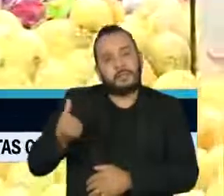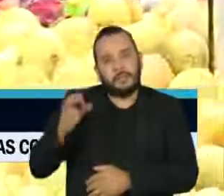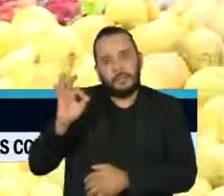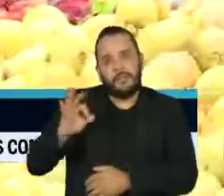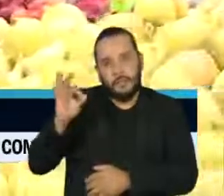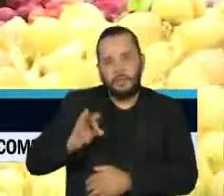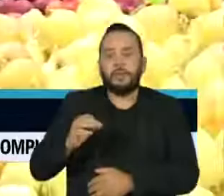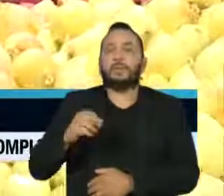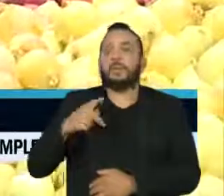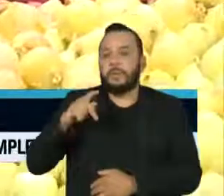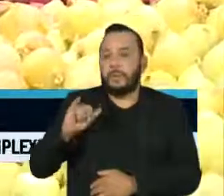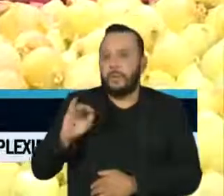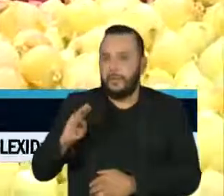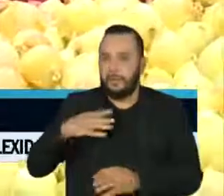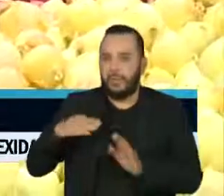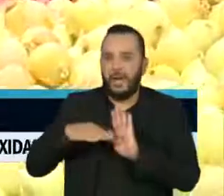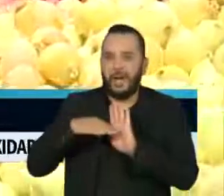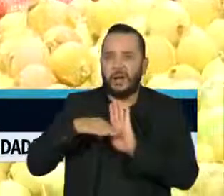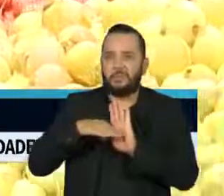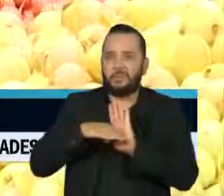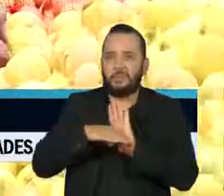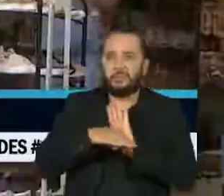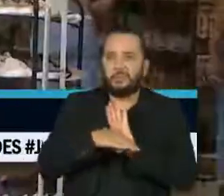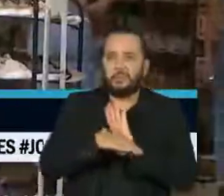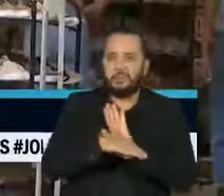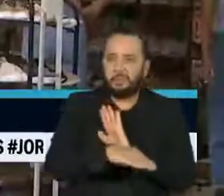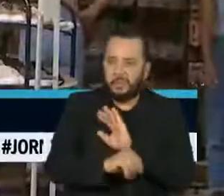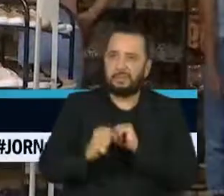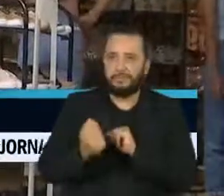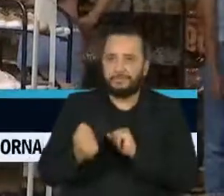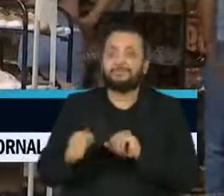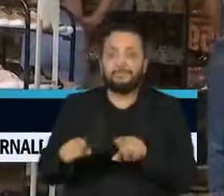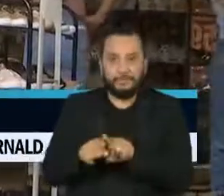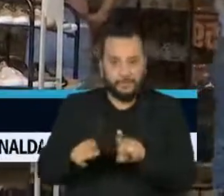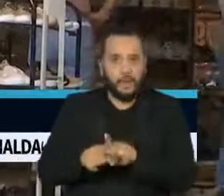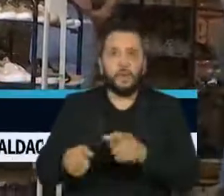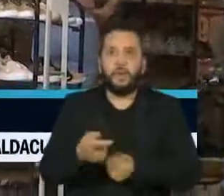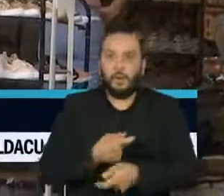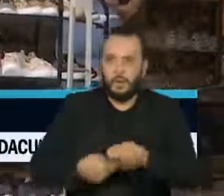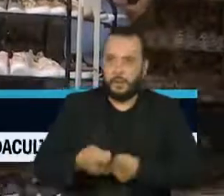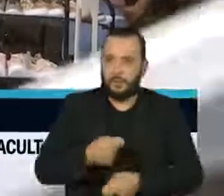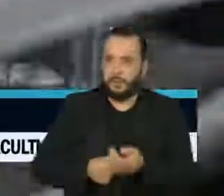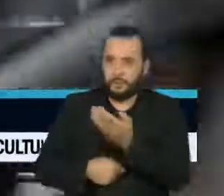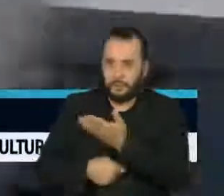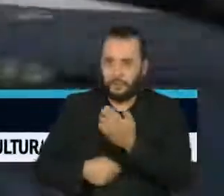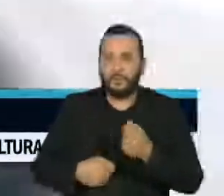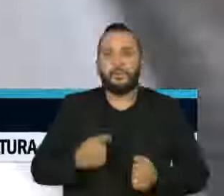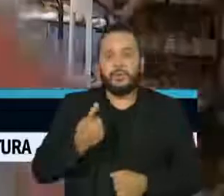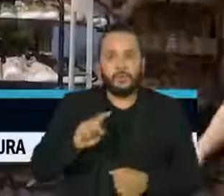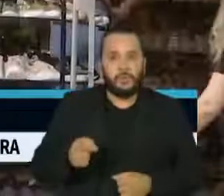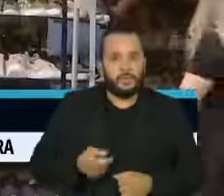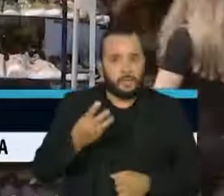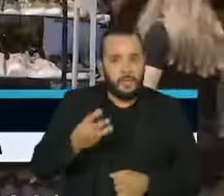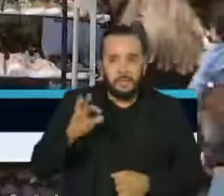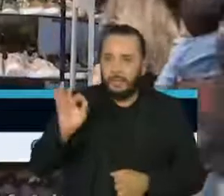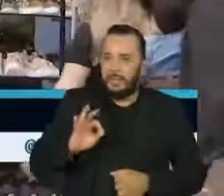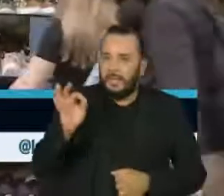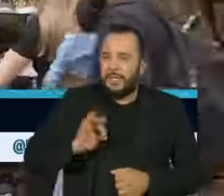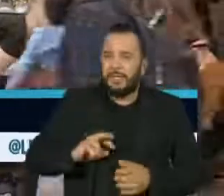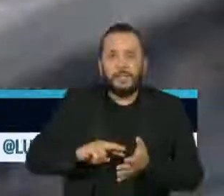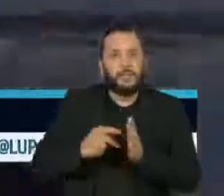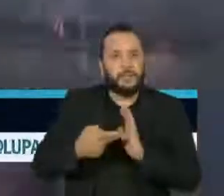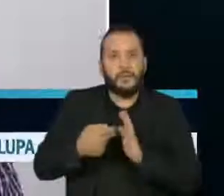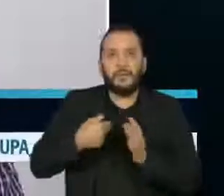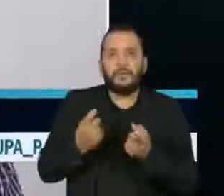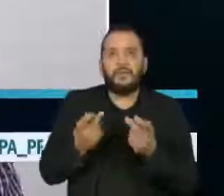IBGE, interrompendo uma sequência de 5 altas. O comércio também teve um mês ruim, o segundo resultado seguido de queda